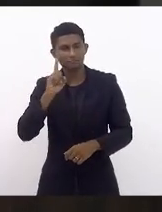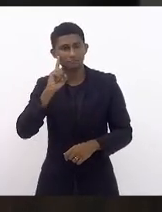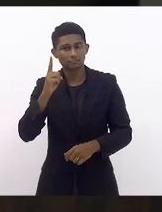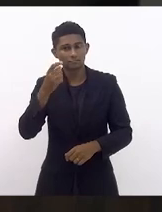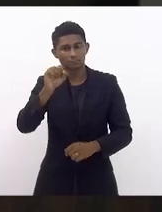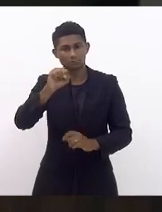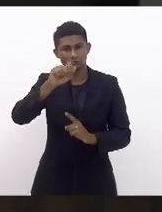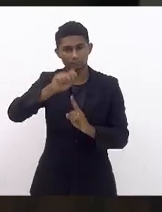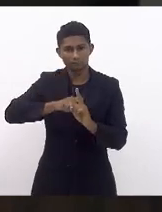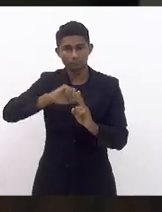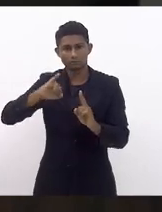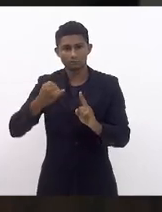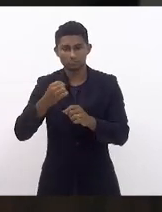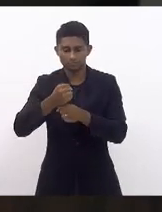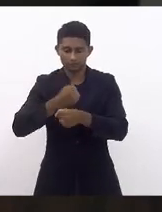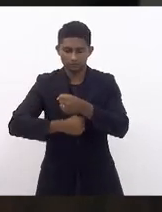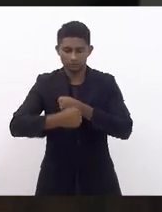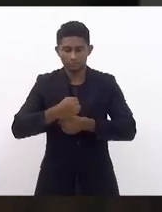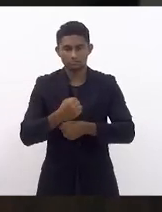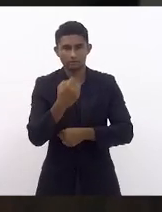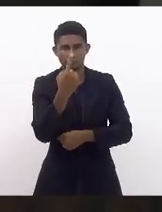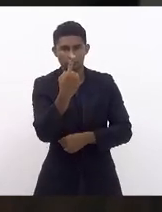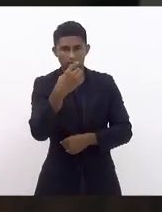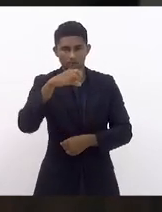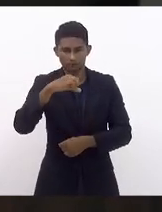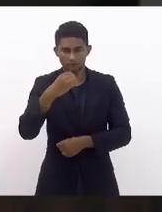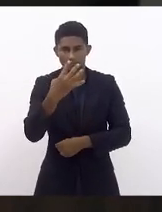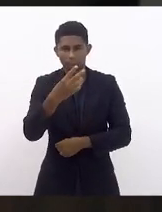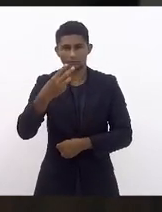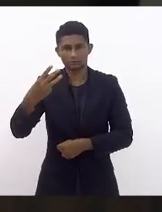de janeiro de 1943.